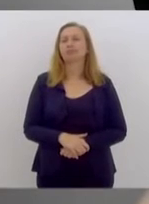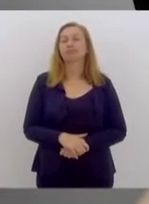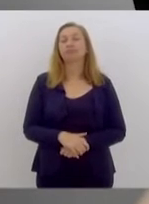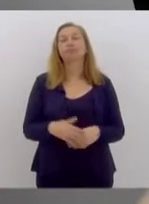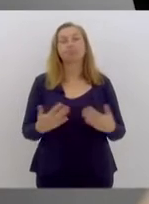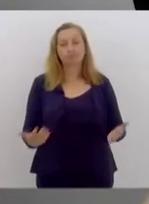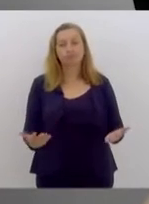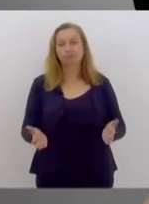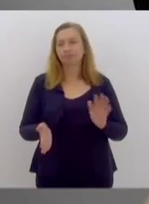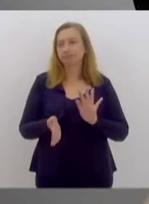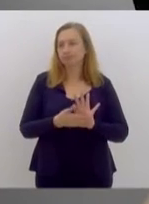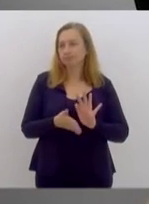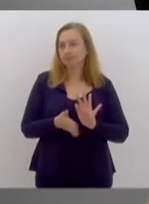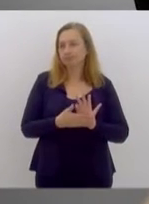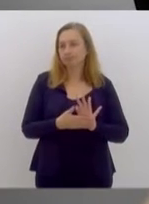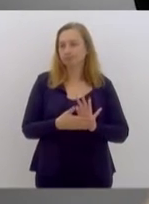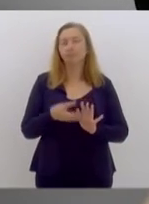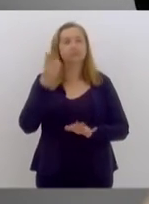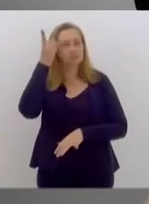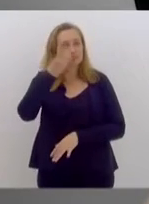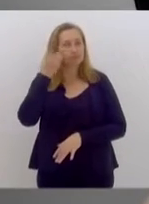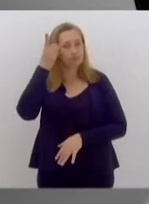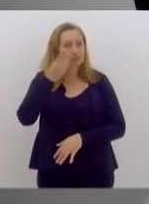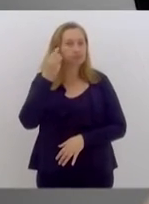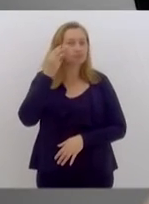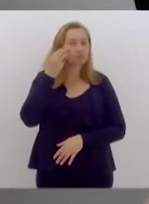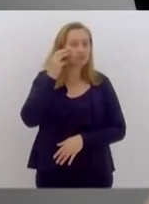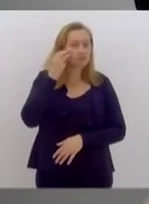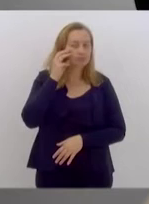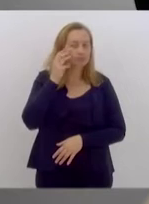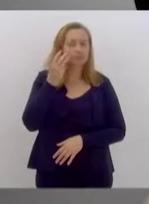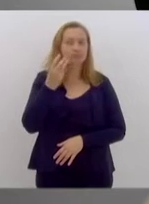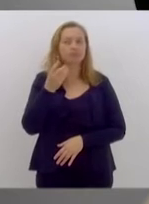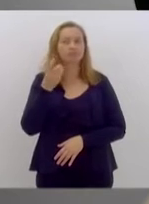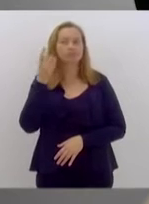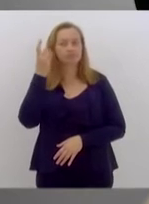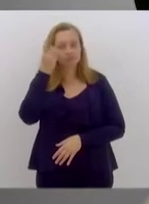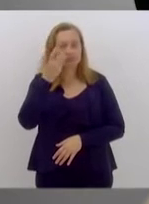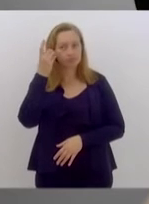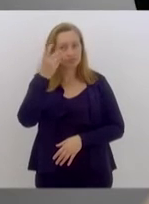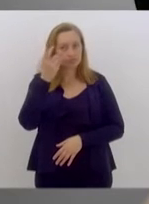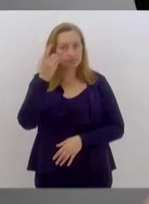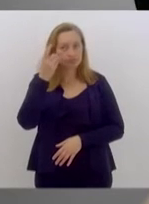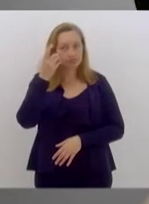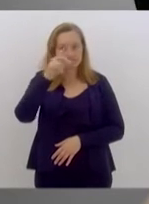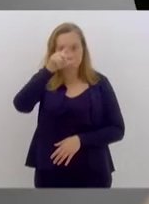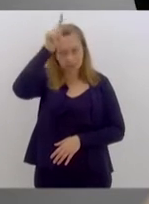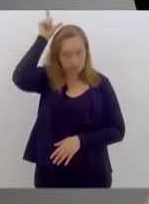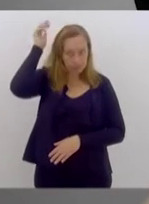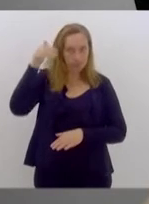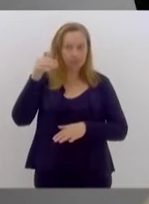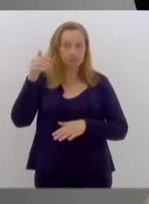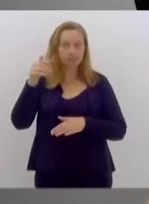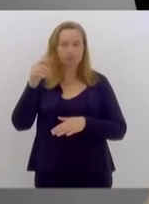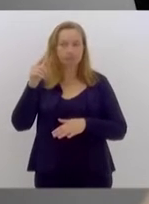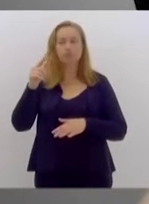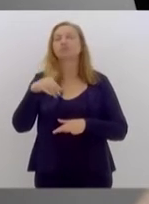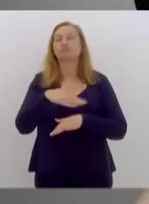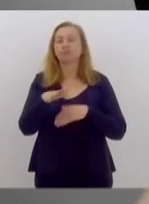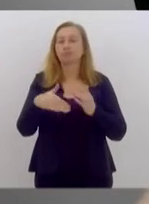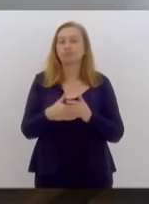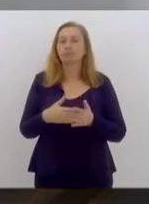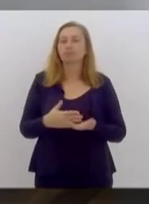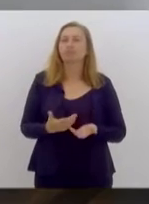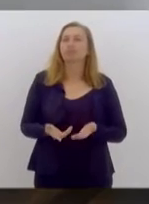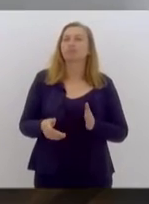Então queria propor a senhora o deputado valdec com a doença dos Senhores deputados visto que eu apresentei um projeto de lei